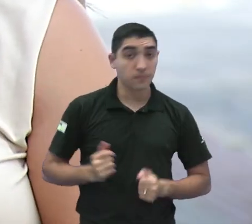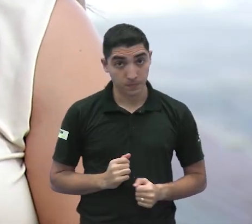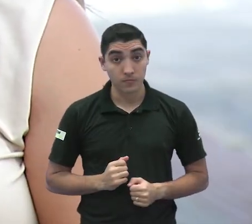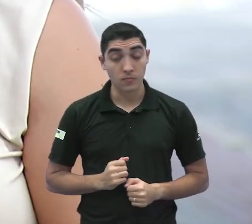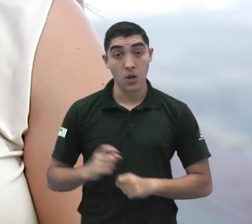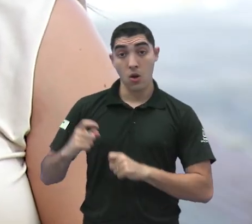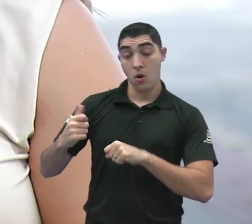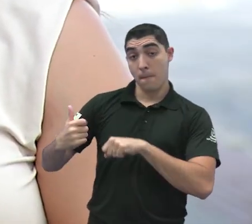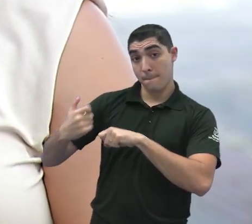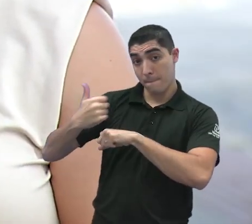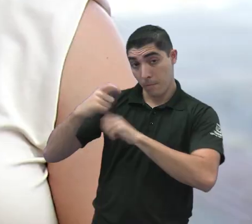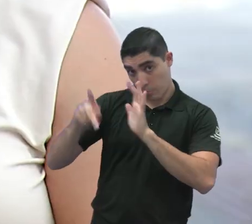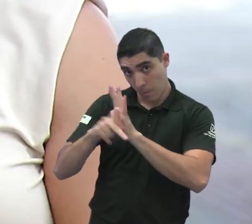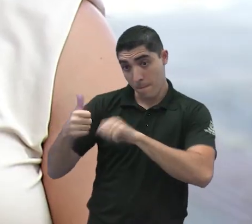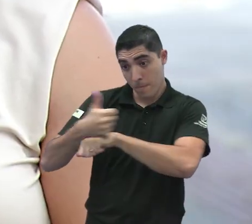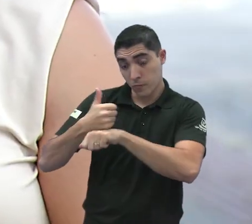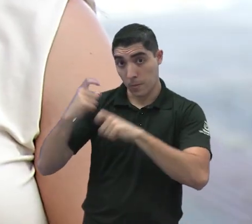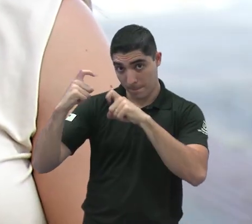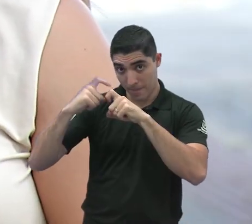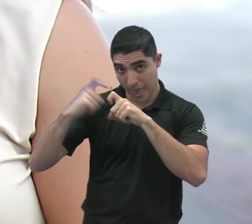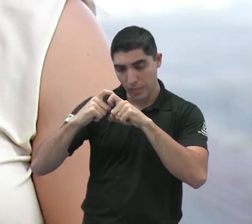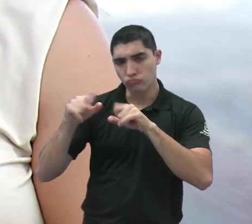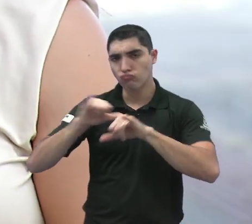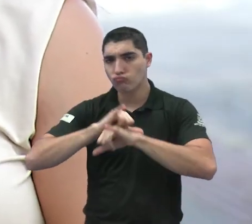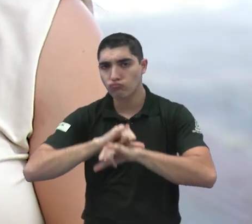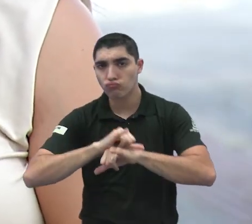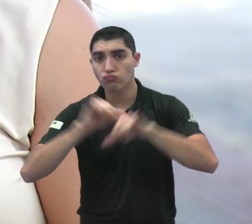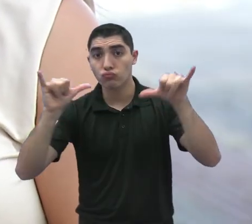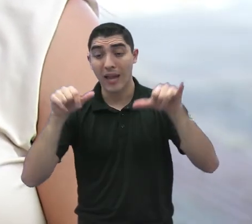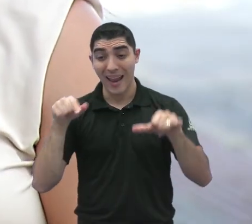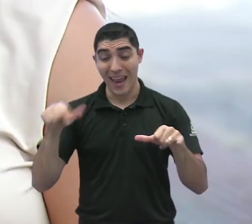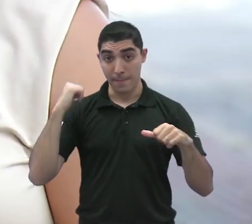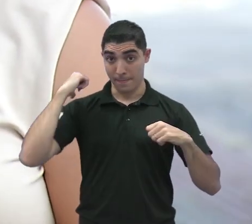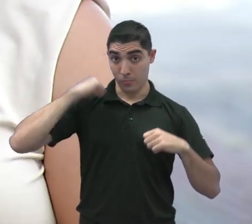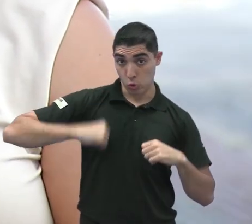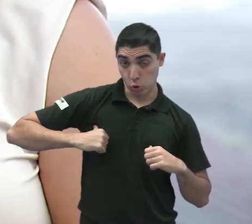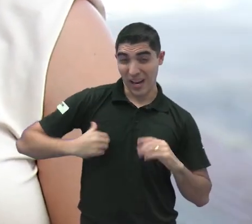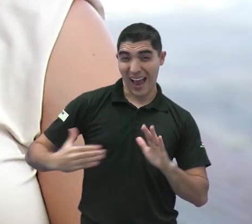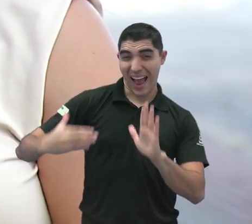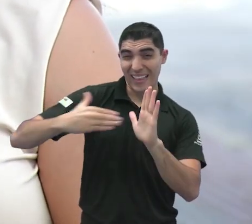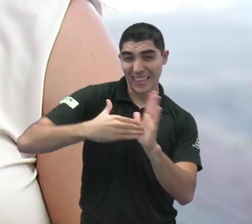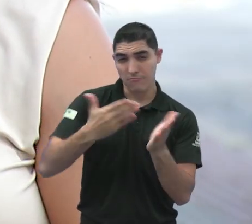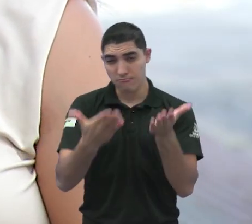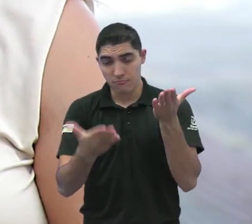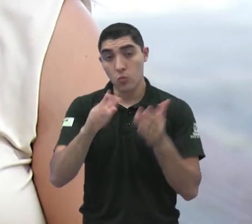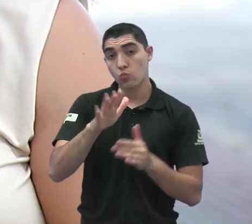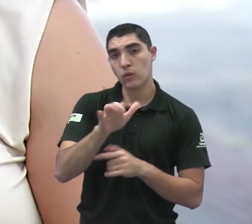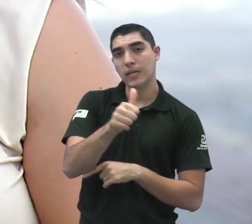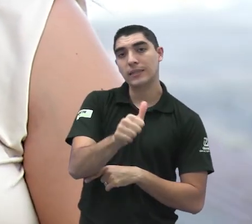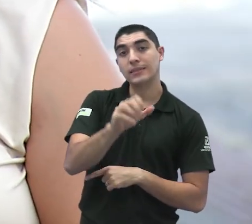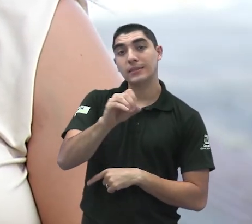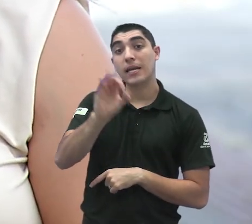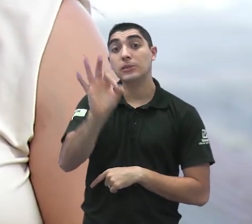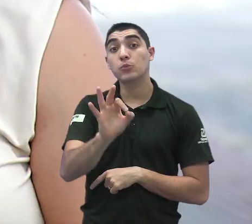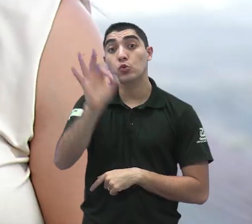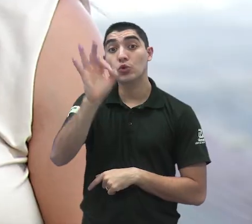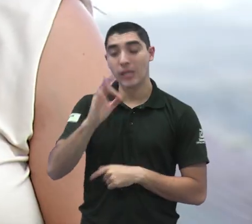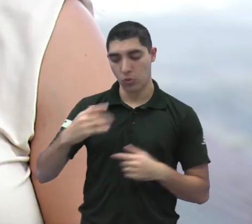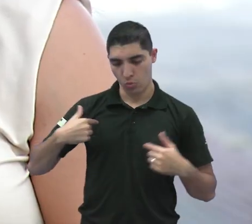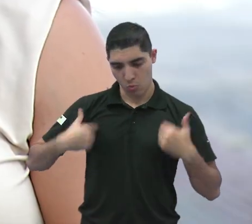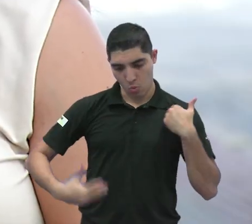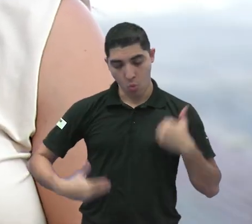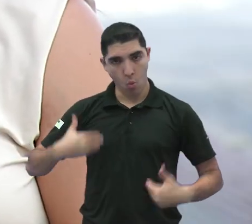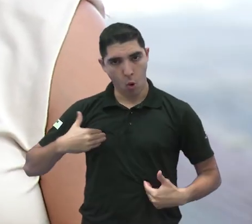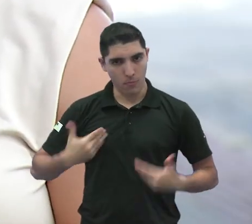Segundo especialistas, o peso máximo recomendado para mochilas de crianças e adolescentes é de, no máximo, 10% do